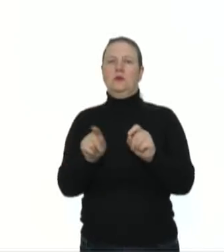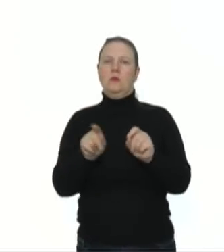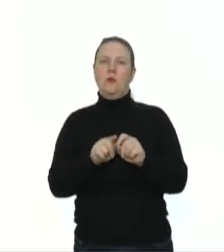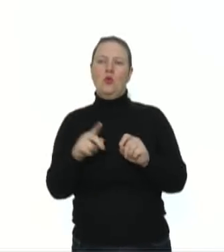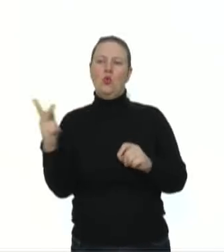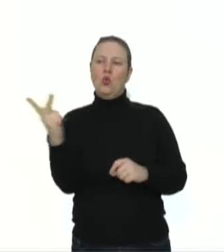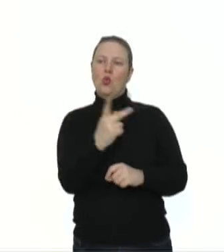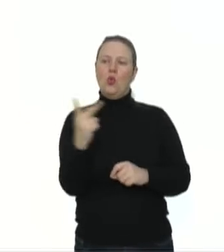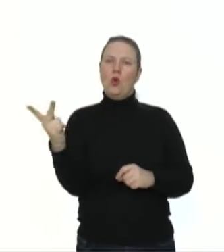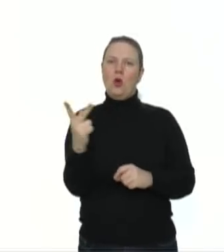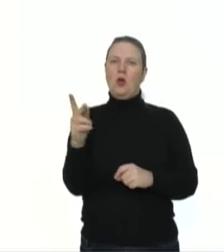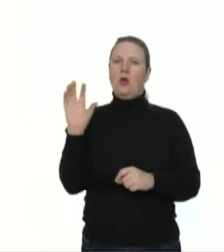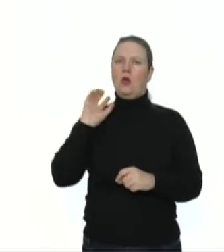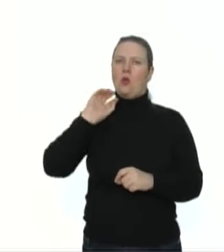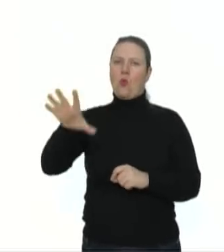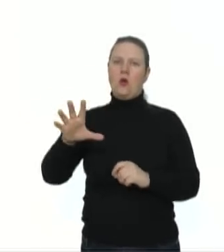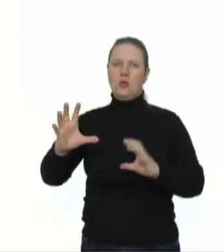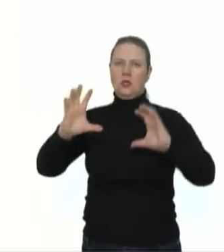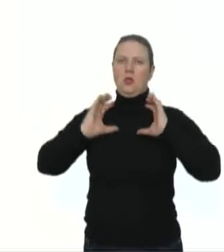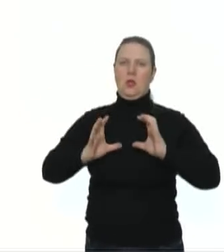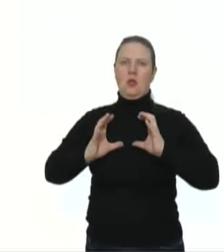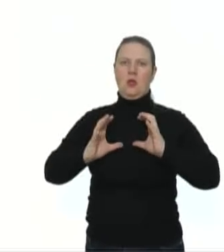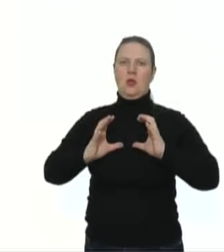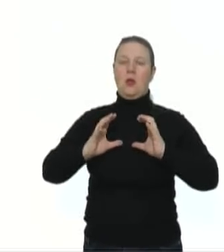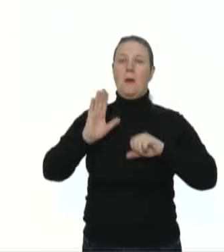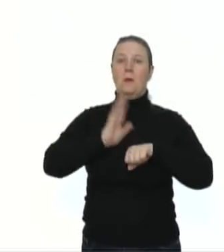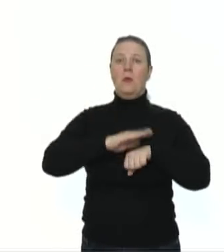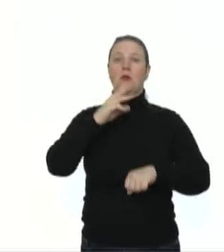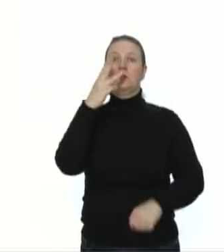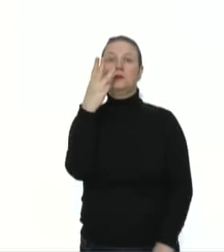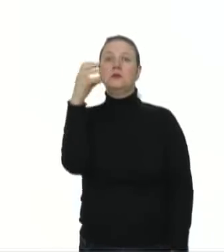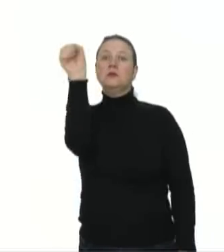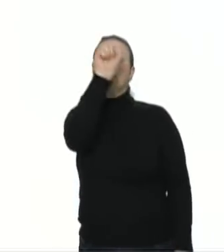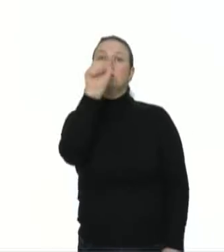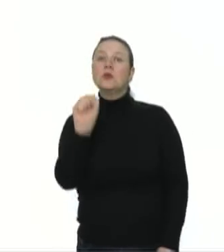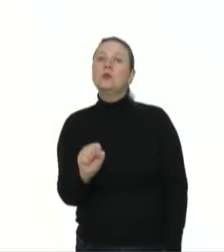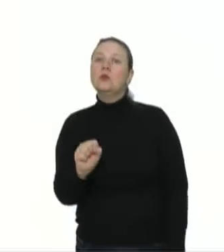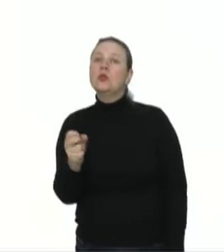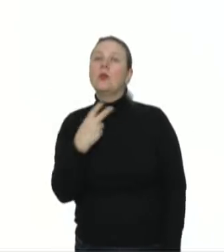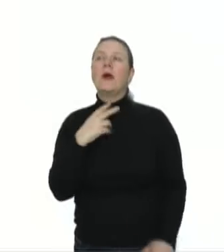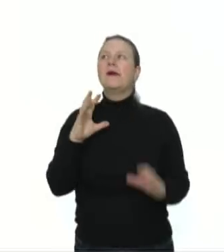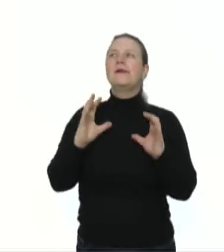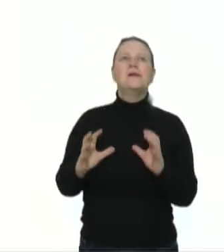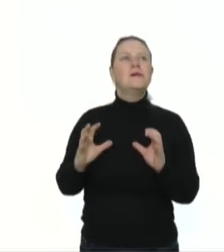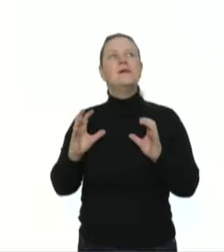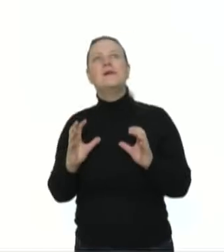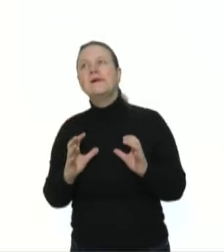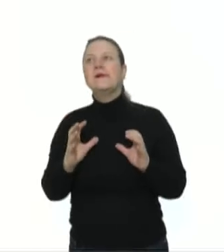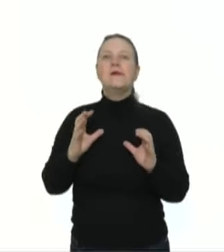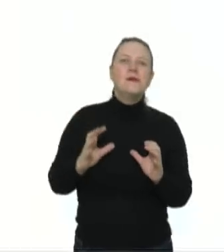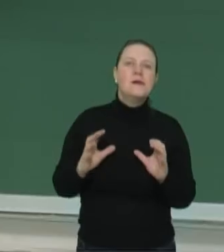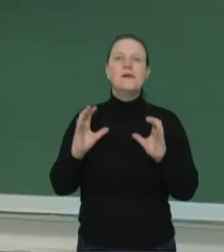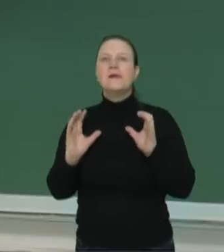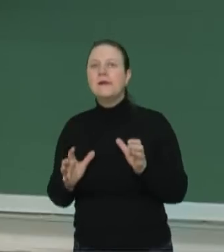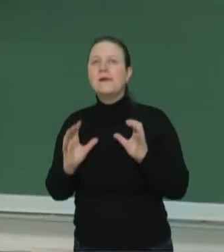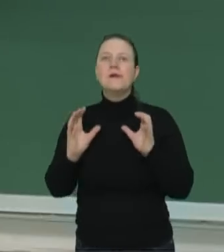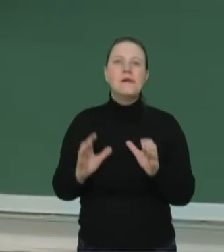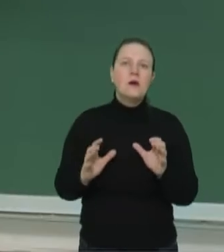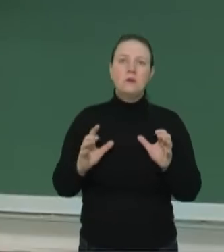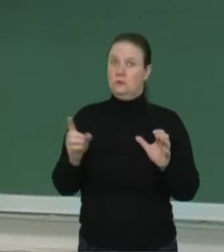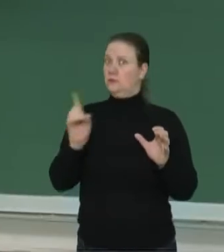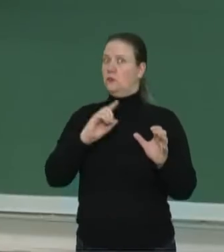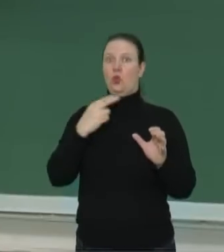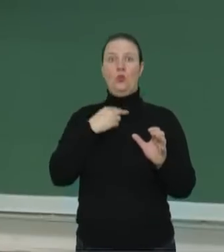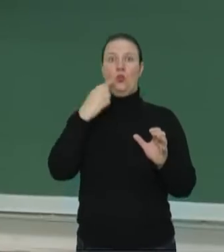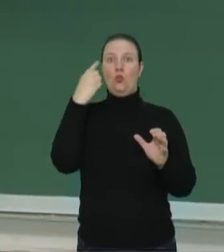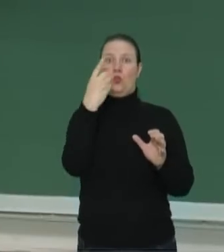dribles consecutivos ou reter a bola nas mãos por mais de 3 segundos. Não posso ficar com a mão segurando a bola eternamente. E